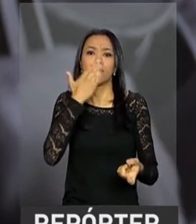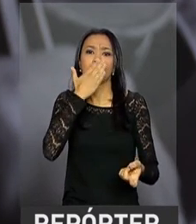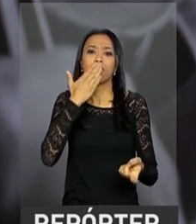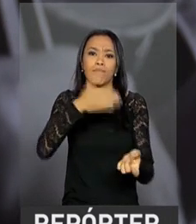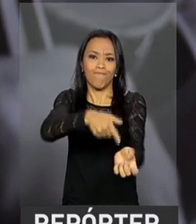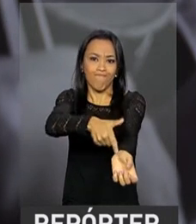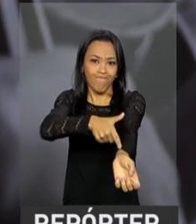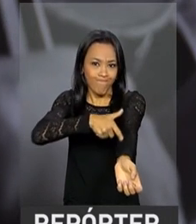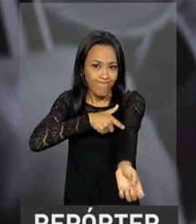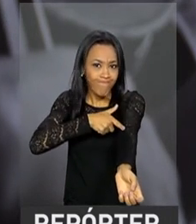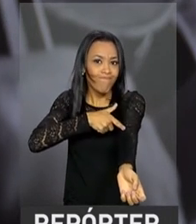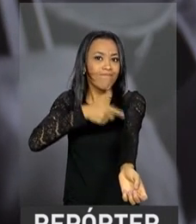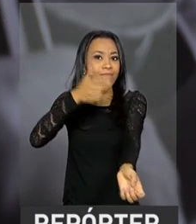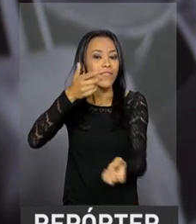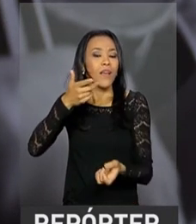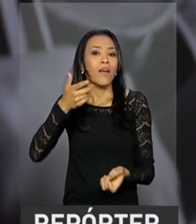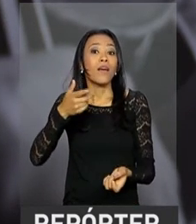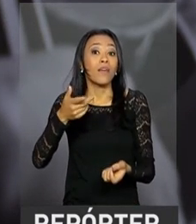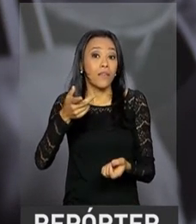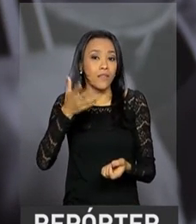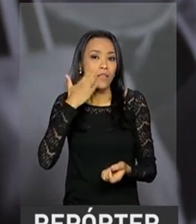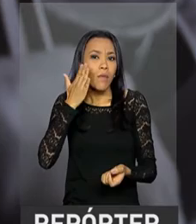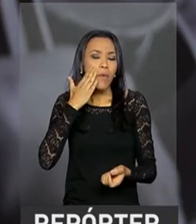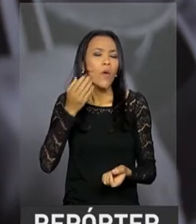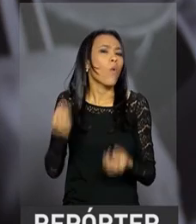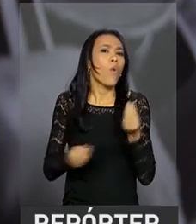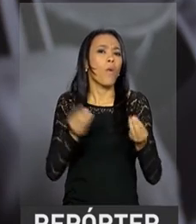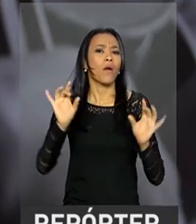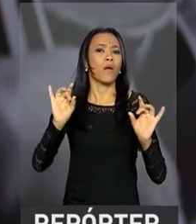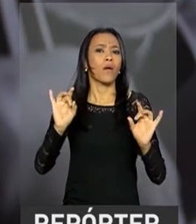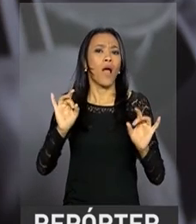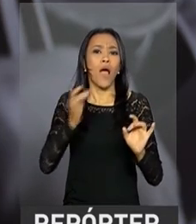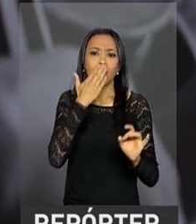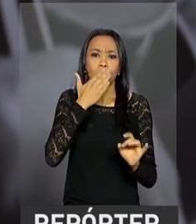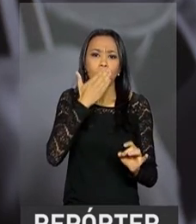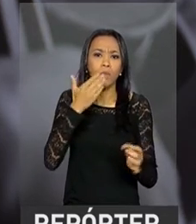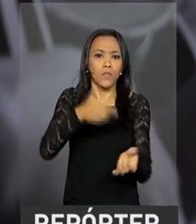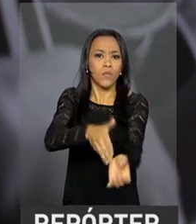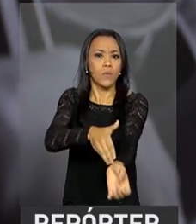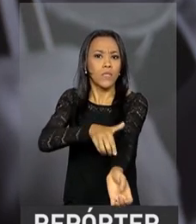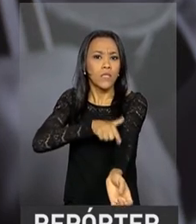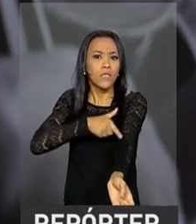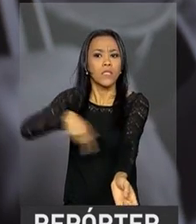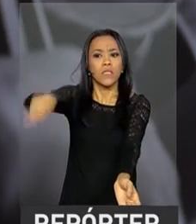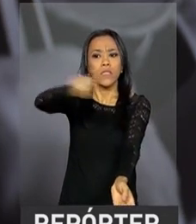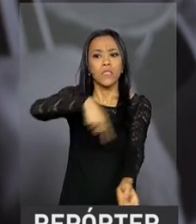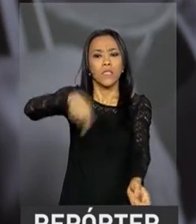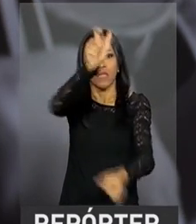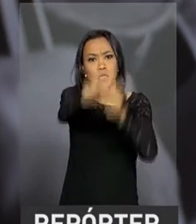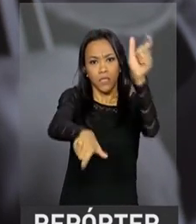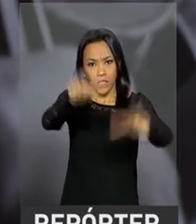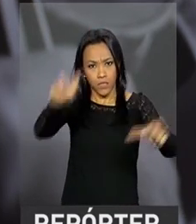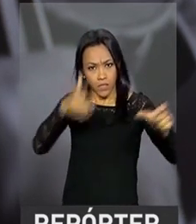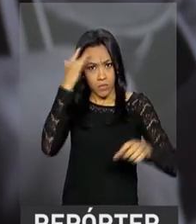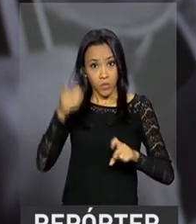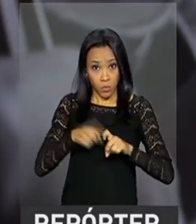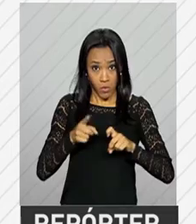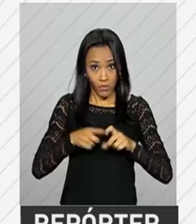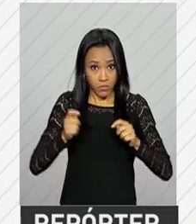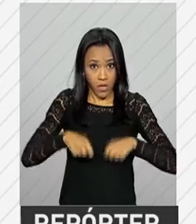acompanhando a qualidade do a quantidade de açúcar no sangue para monitorar o paciente através da